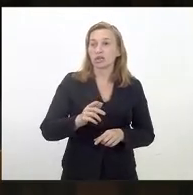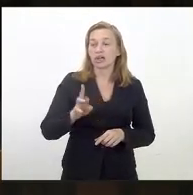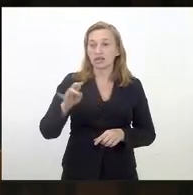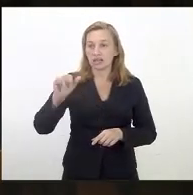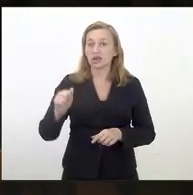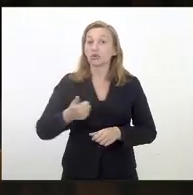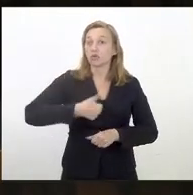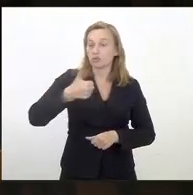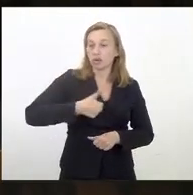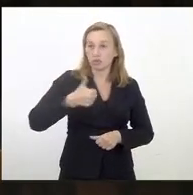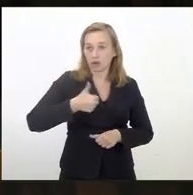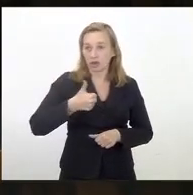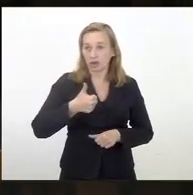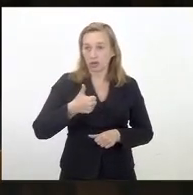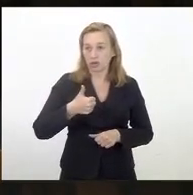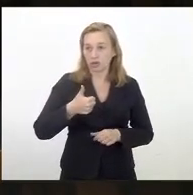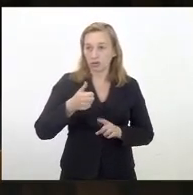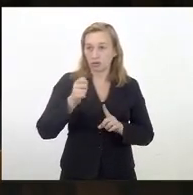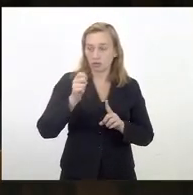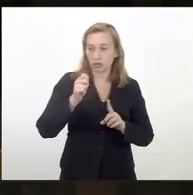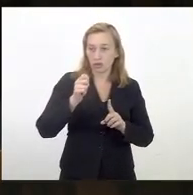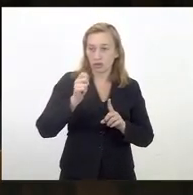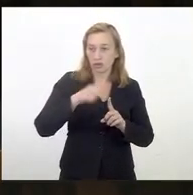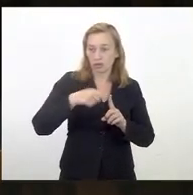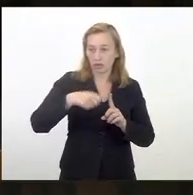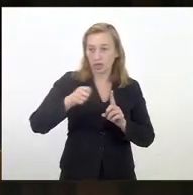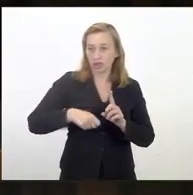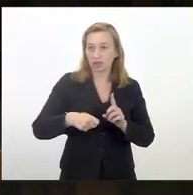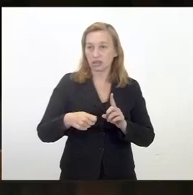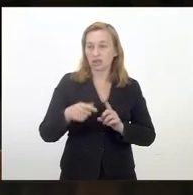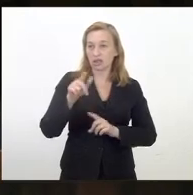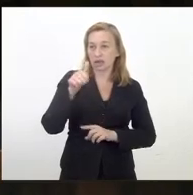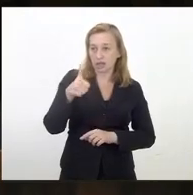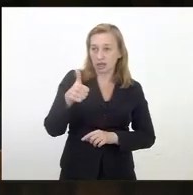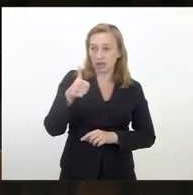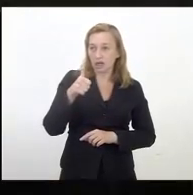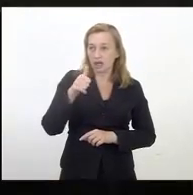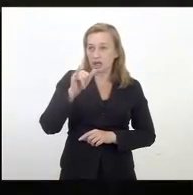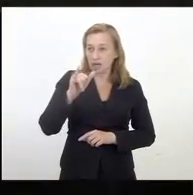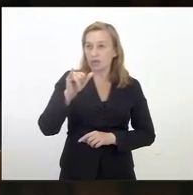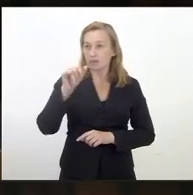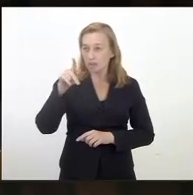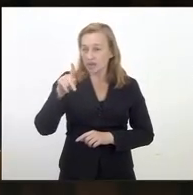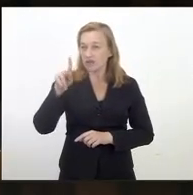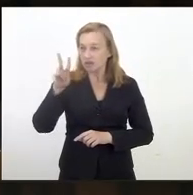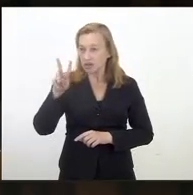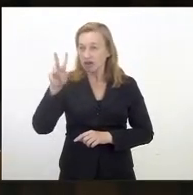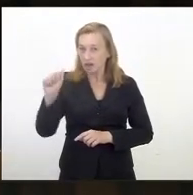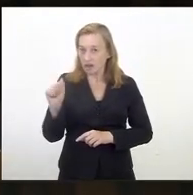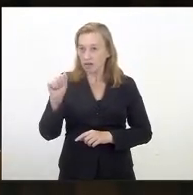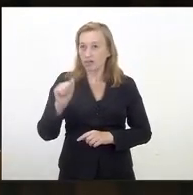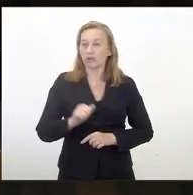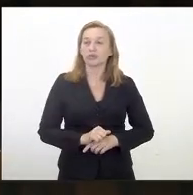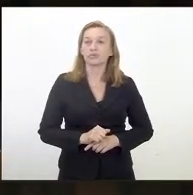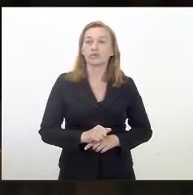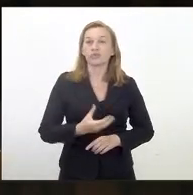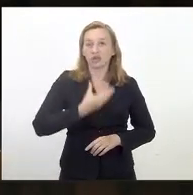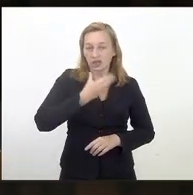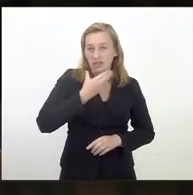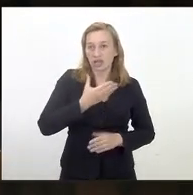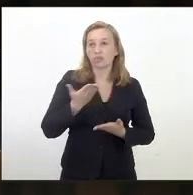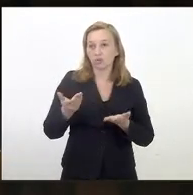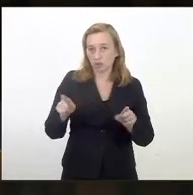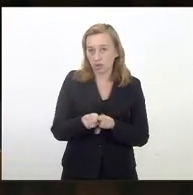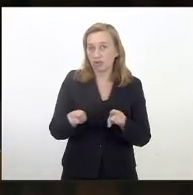primeiro semestre elas são maiores por conta do IPVA e o reflexo de dezembro como